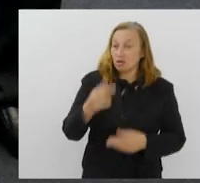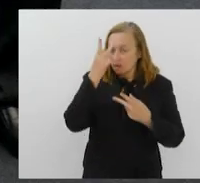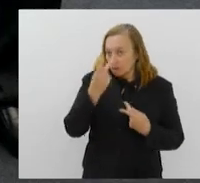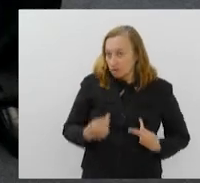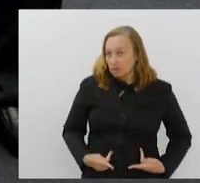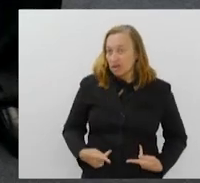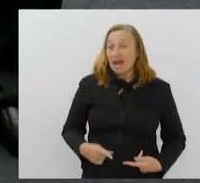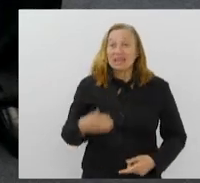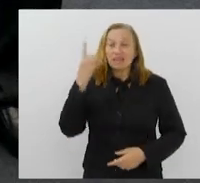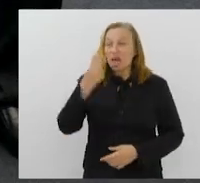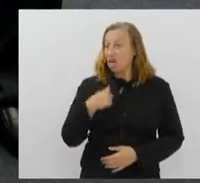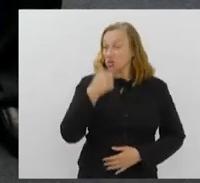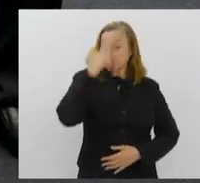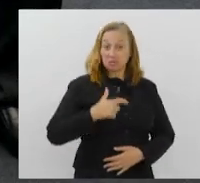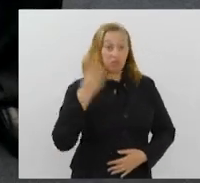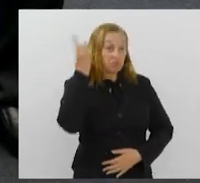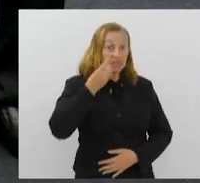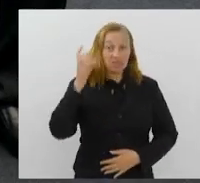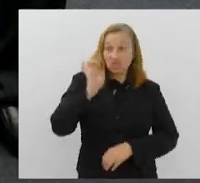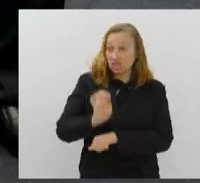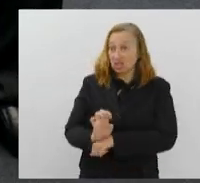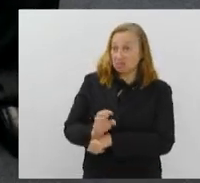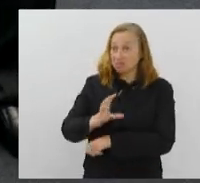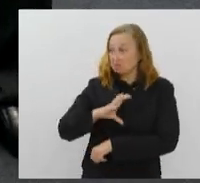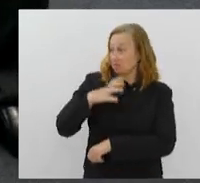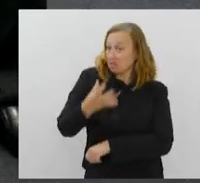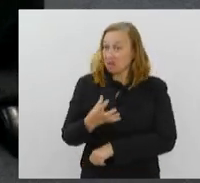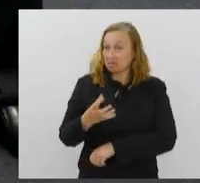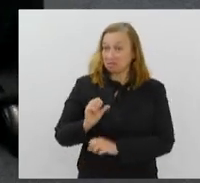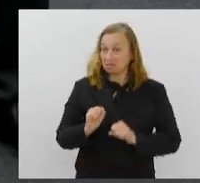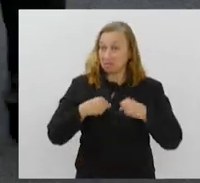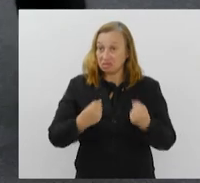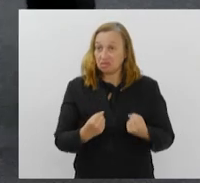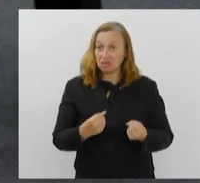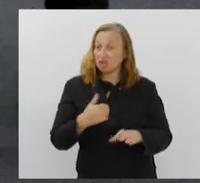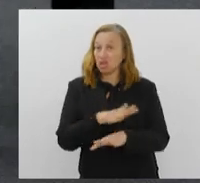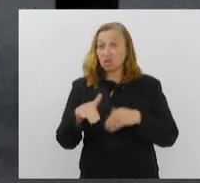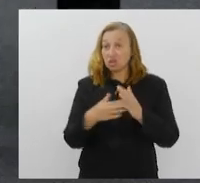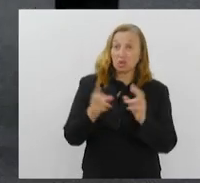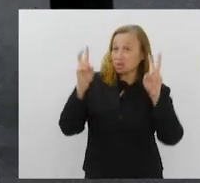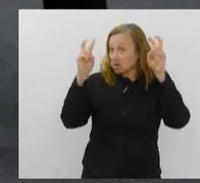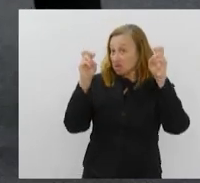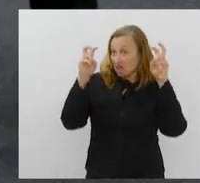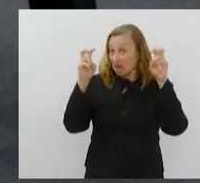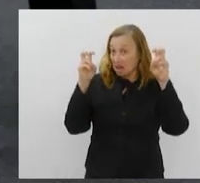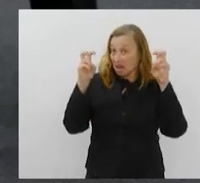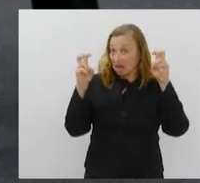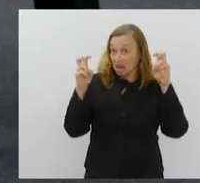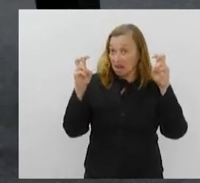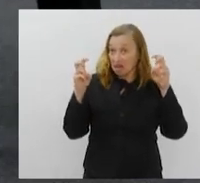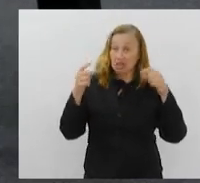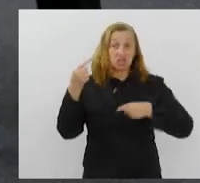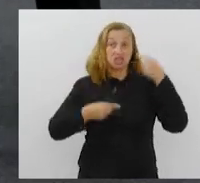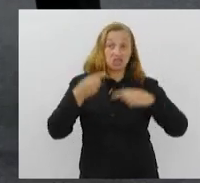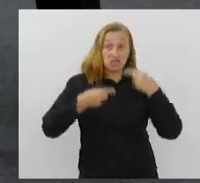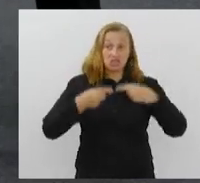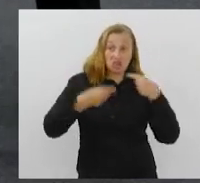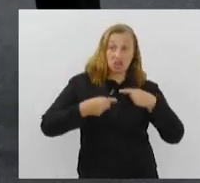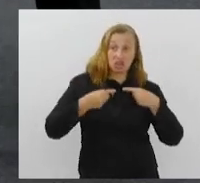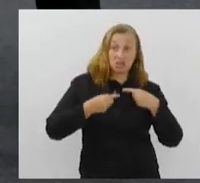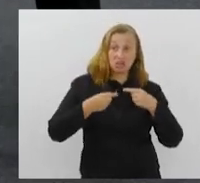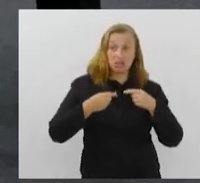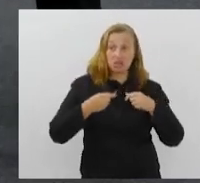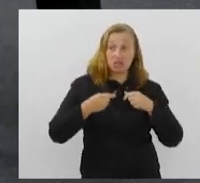Ah, eu sou deputado estadual, então eu tenho coragem de defender que todos os temas têm que ser discutidos na Assembleia